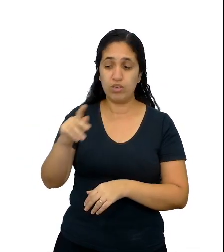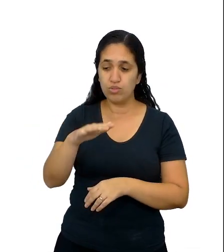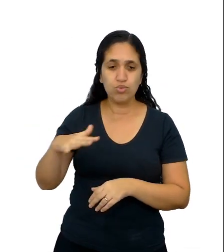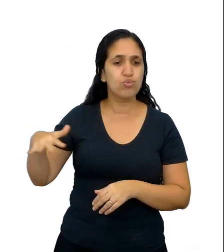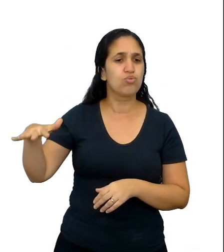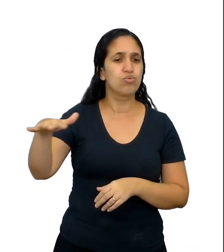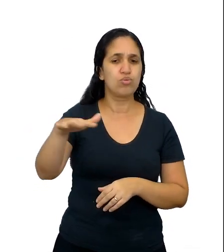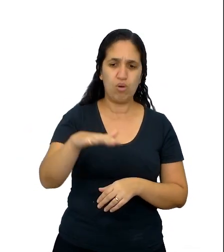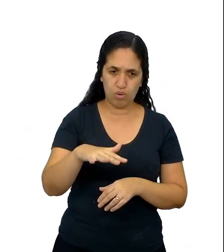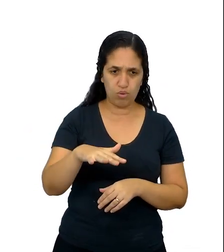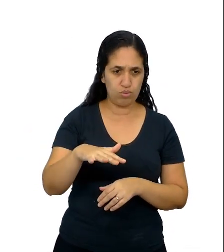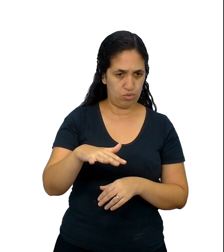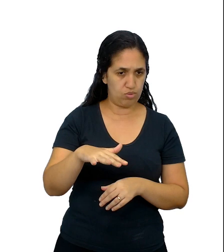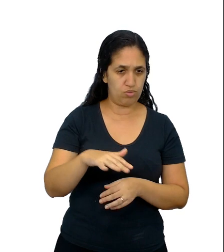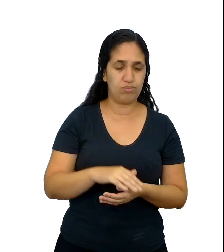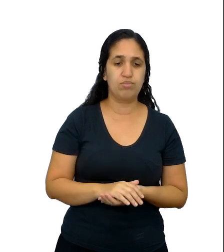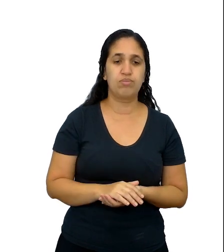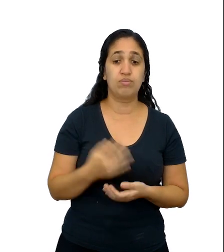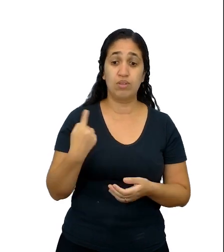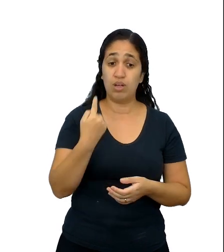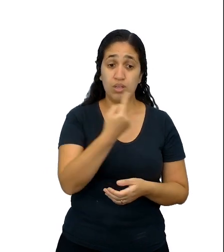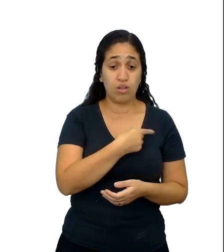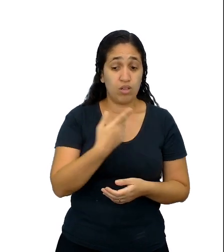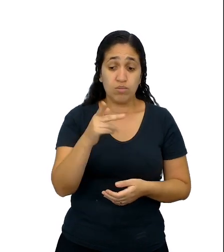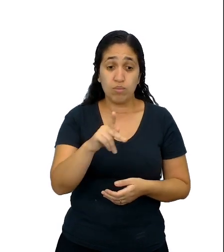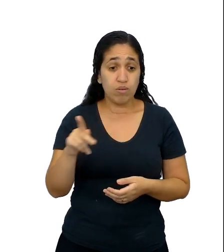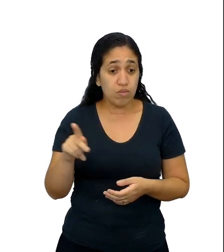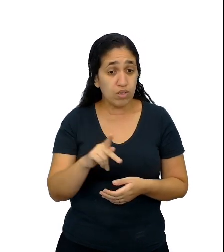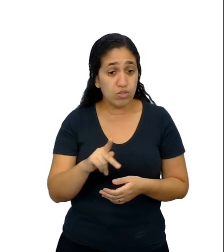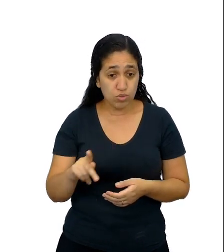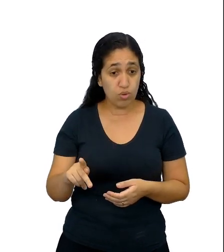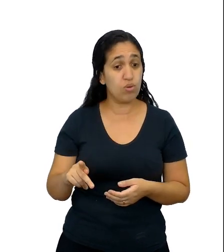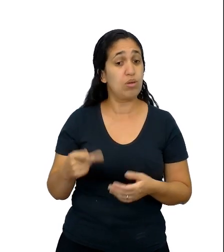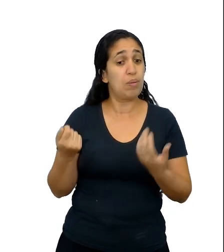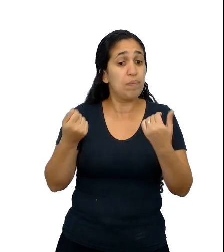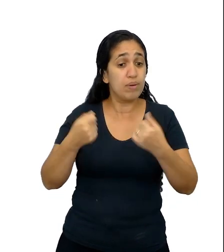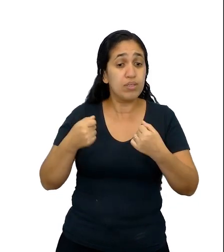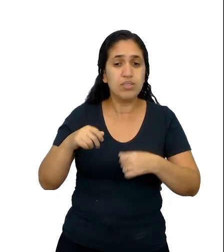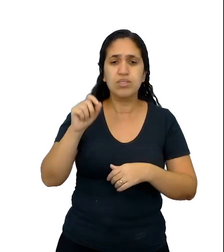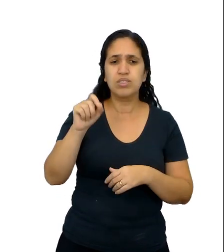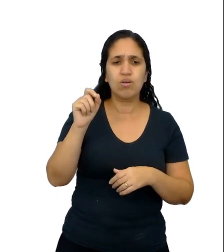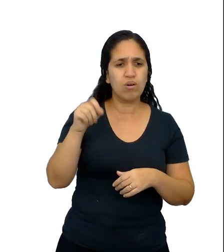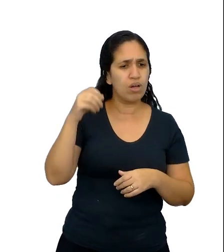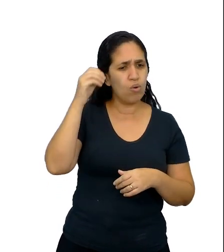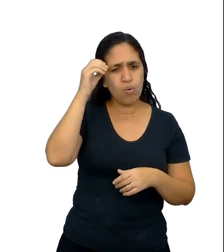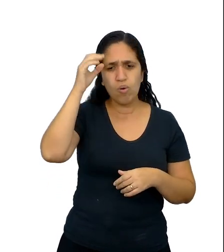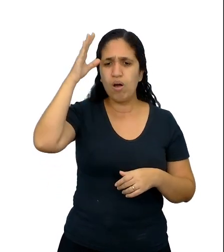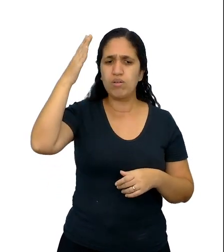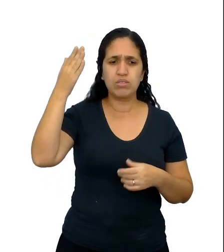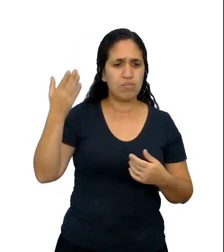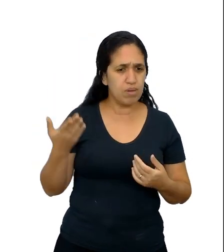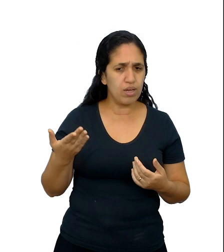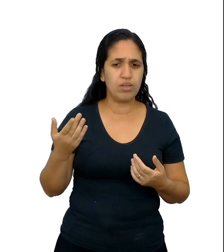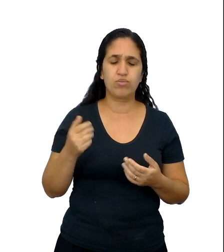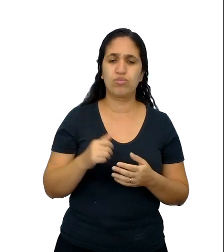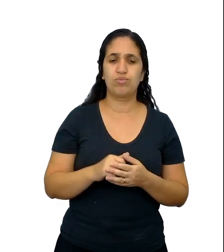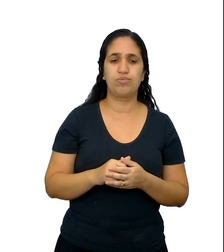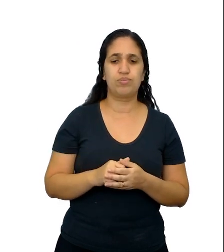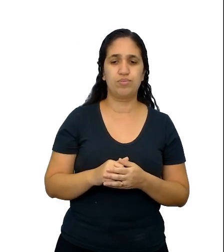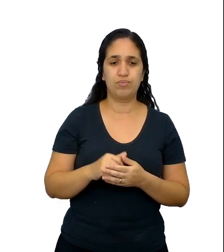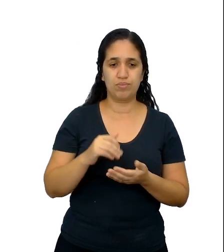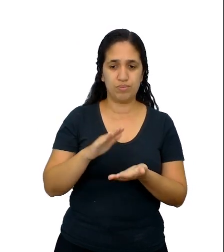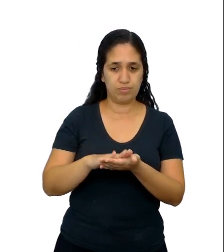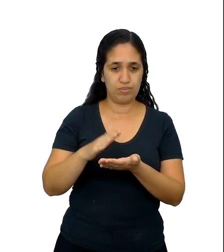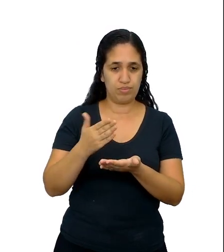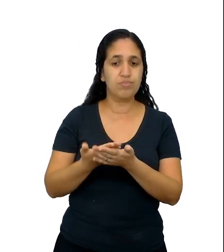docentes. Então, ele fala que nós precisamos, enquanto docente, ter conhecimento de quem? Do conteúdo, que a gente